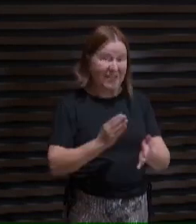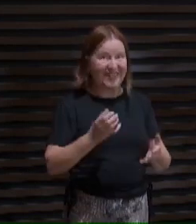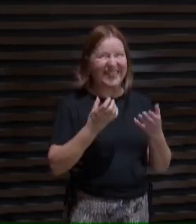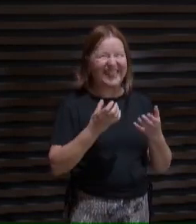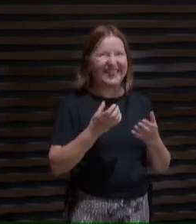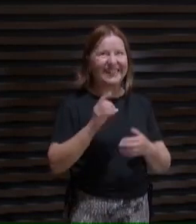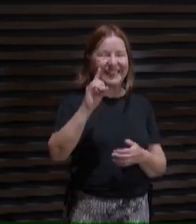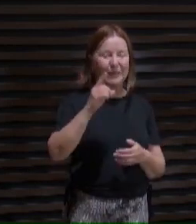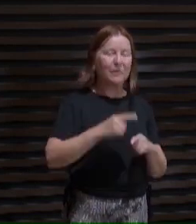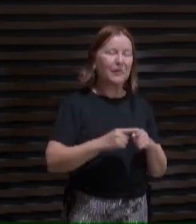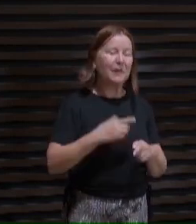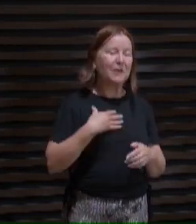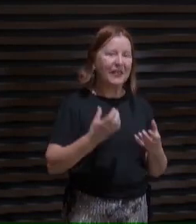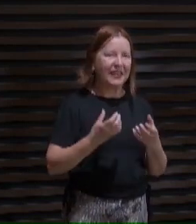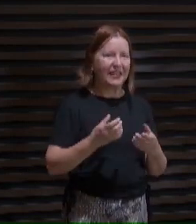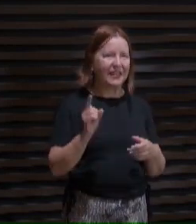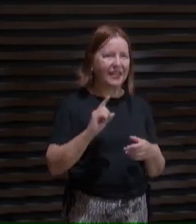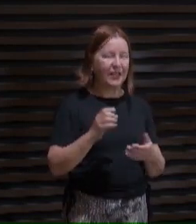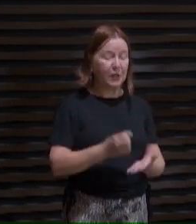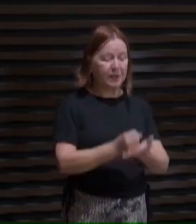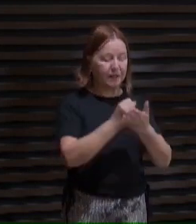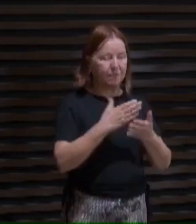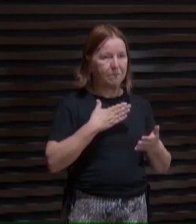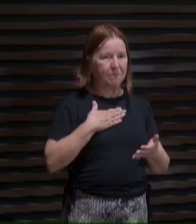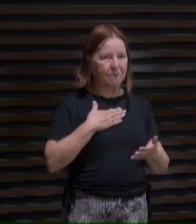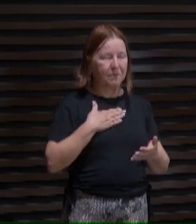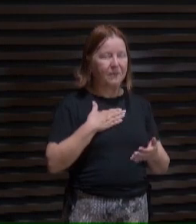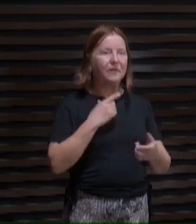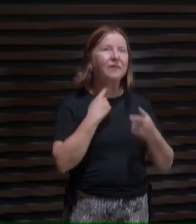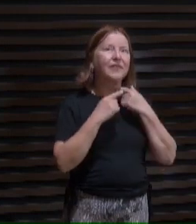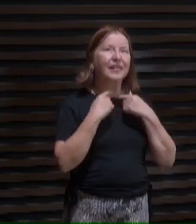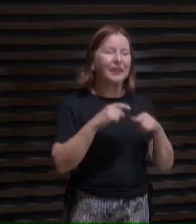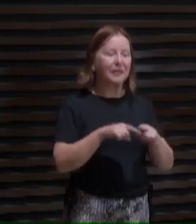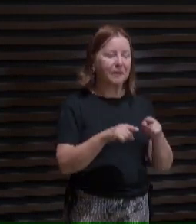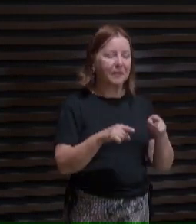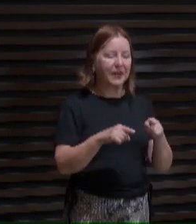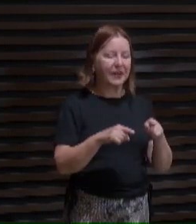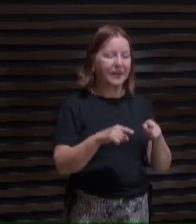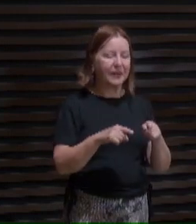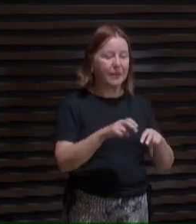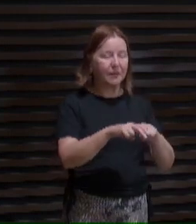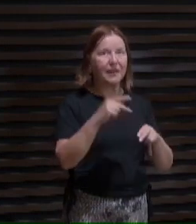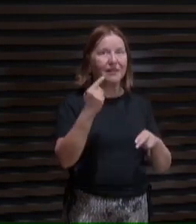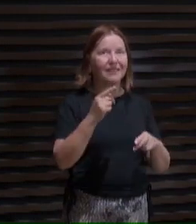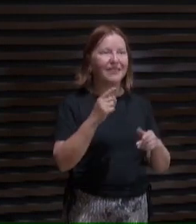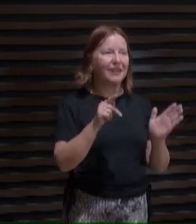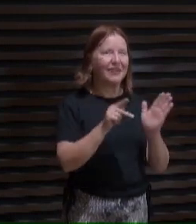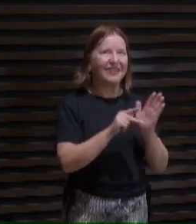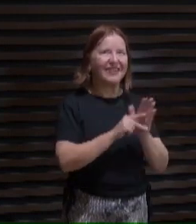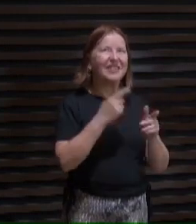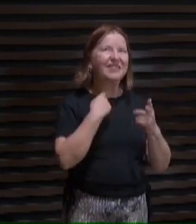porque o meu querer não é sustentado pela minha vontade, mas pela tua própria vontade, que